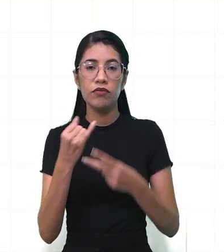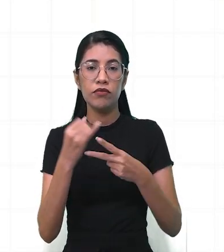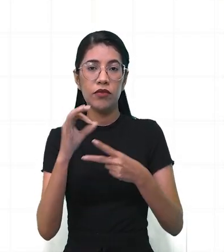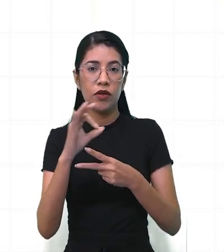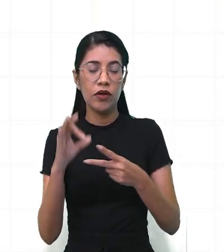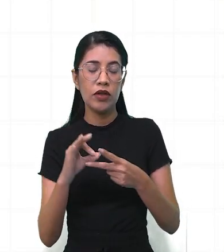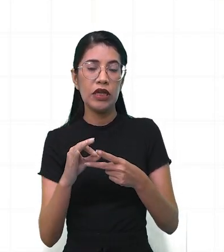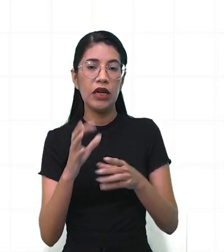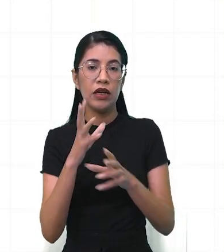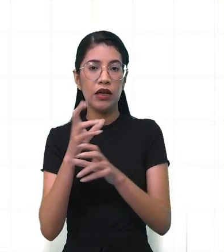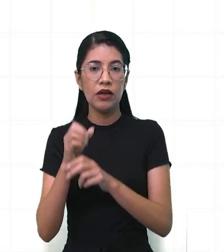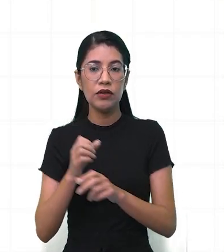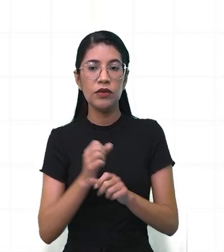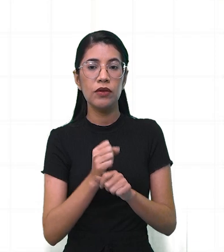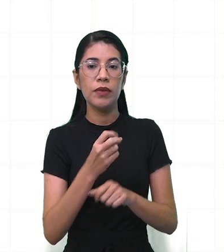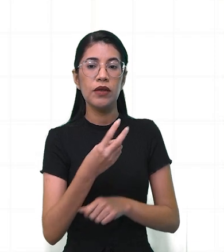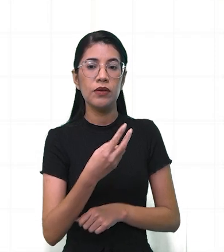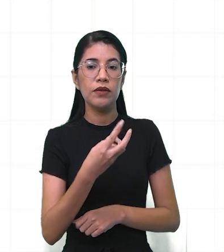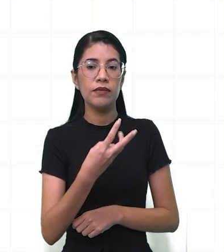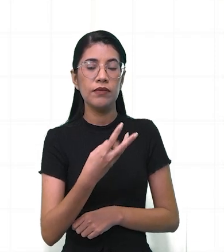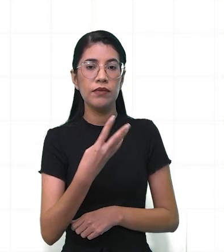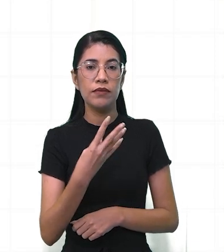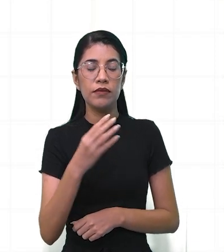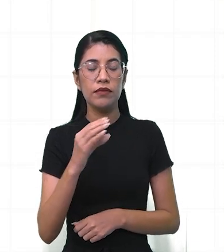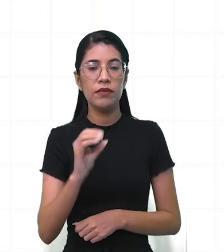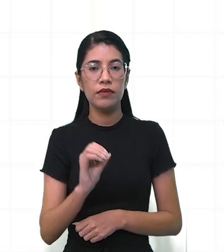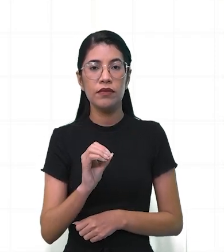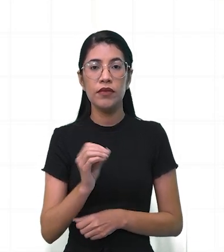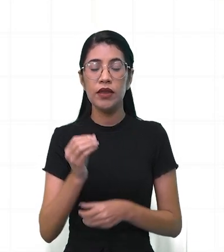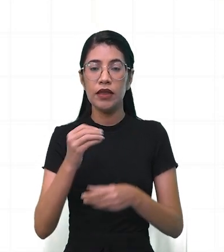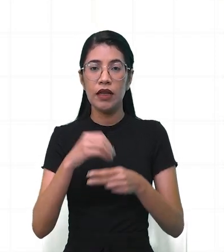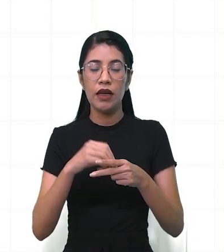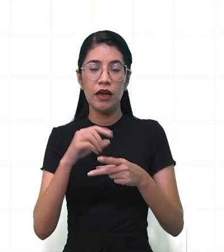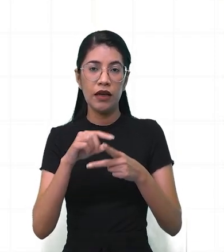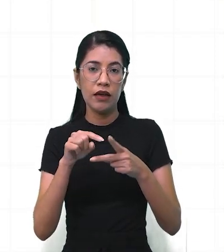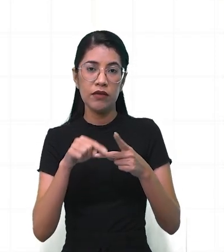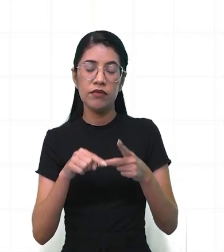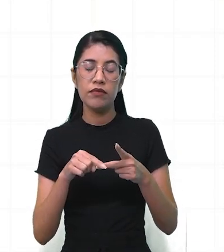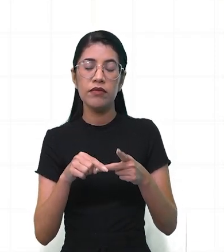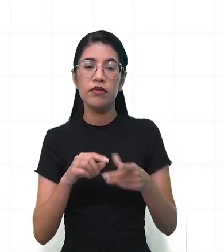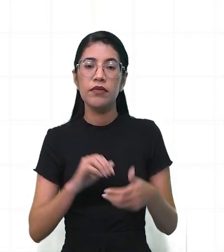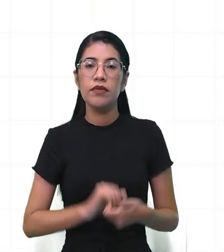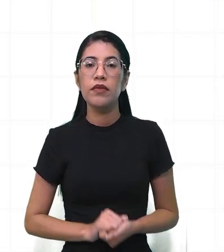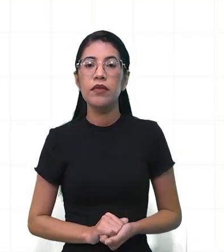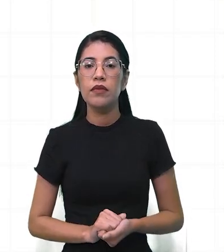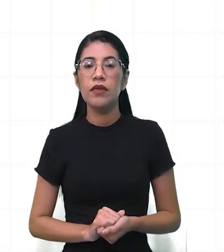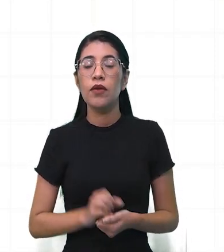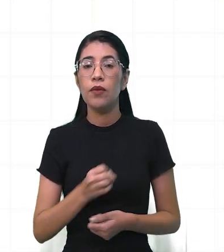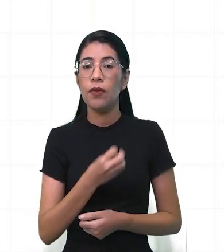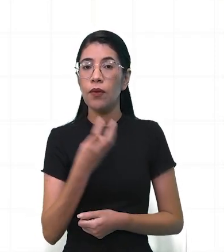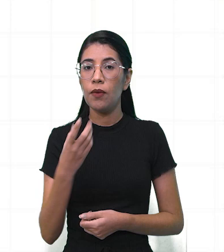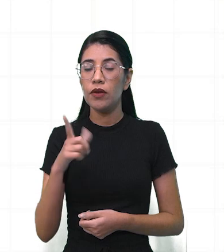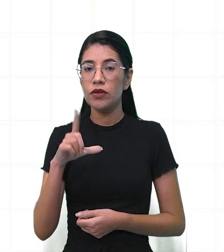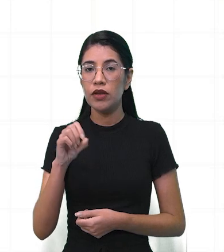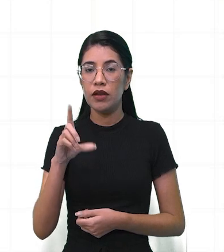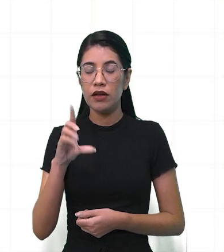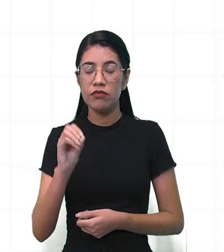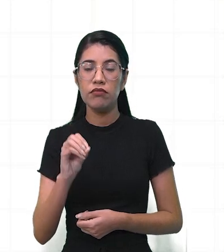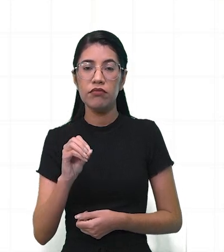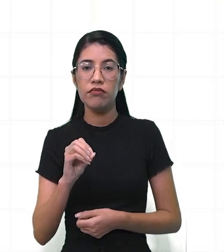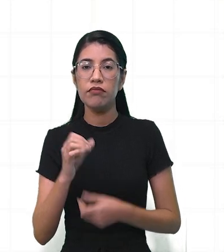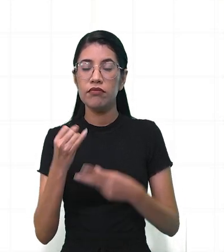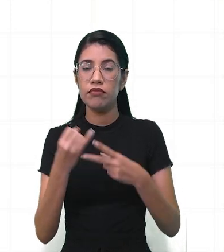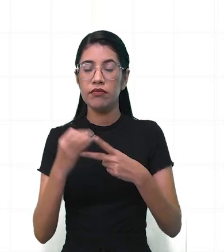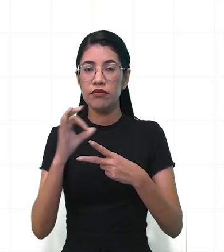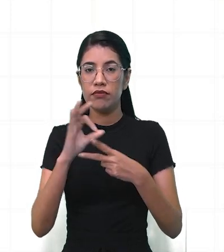dos ângulos internos é 2.340? Então, você vai escrever. Quantos lados? Esse